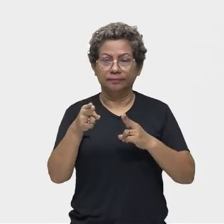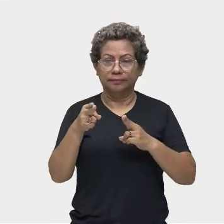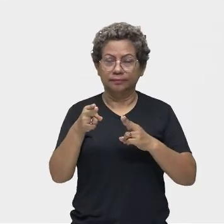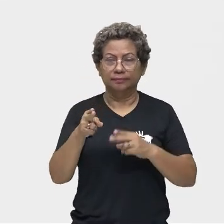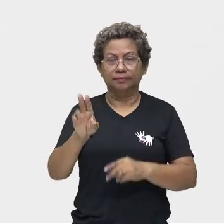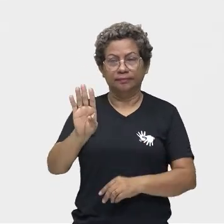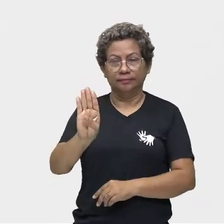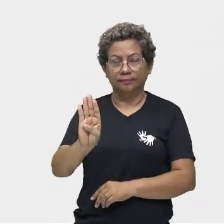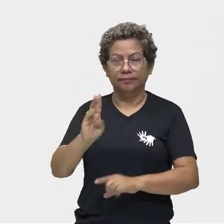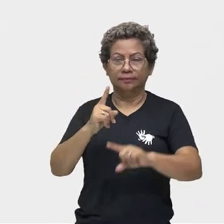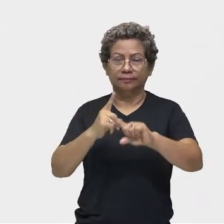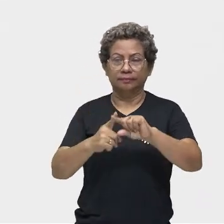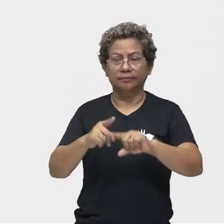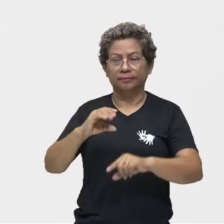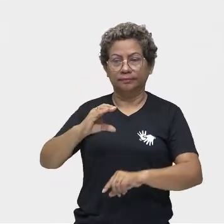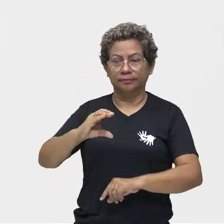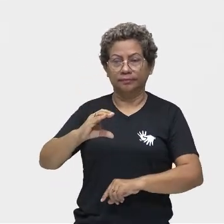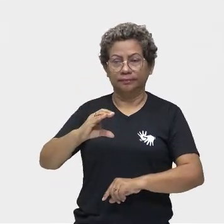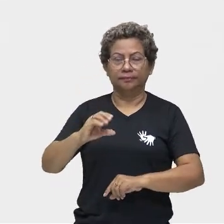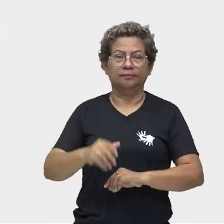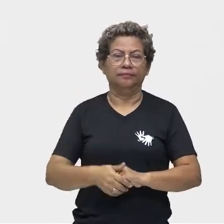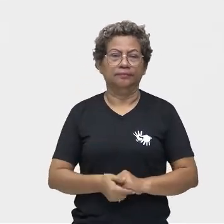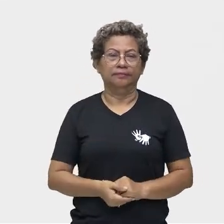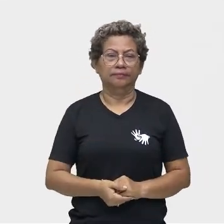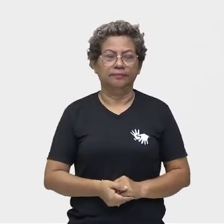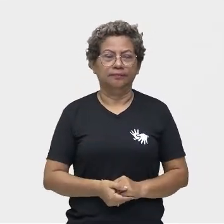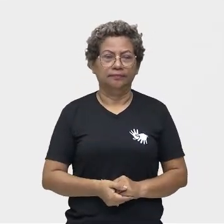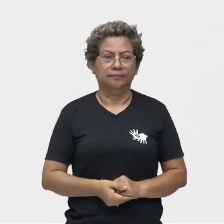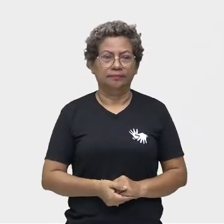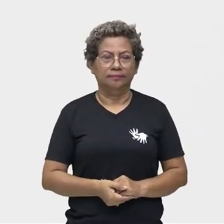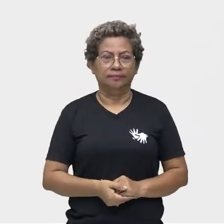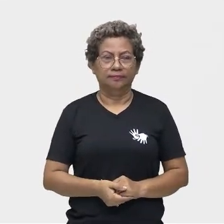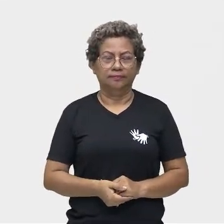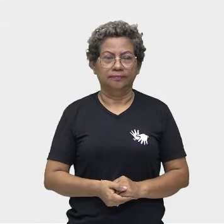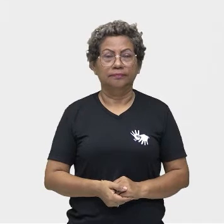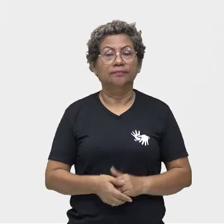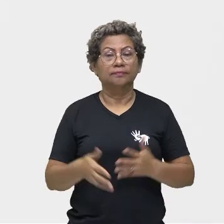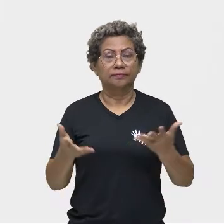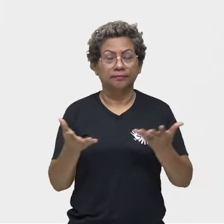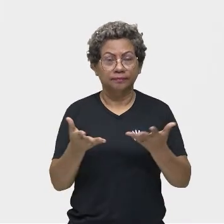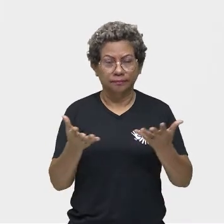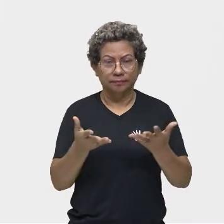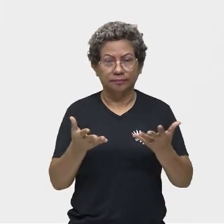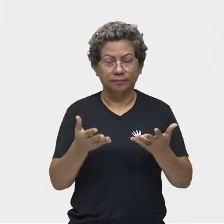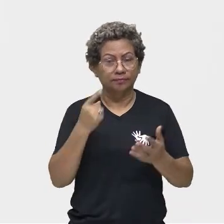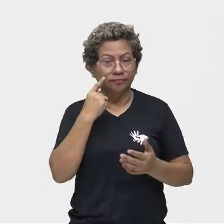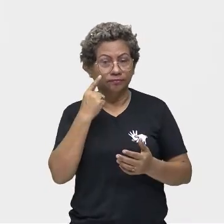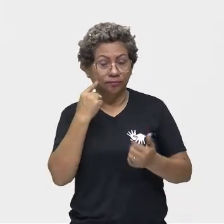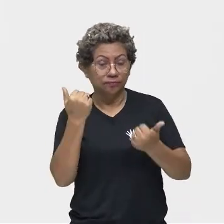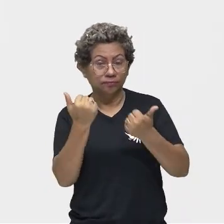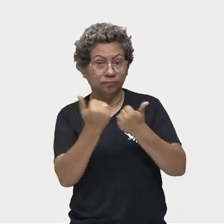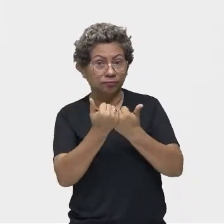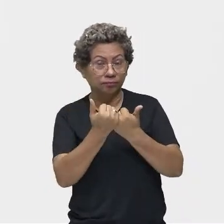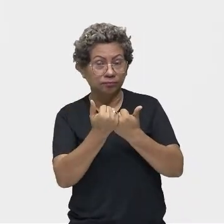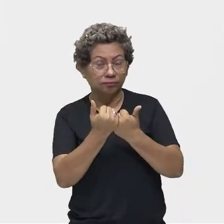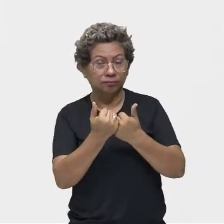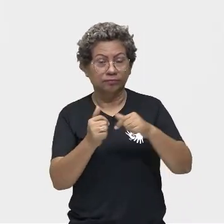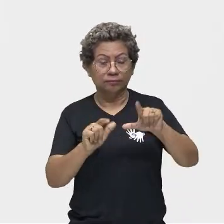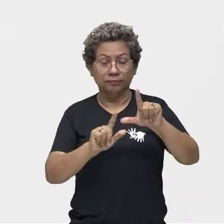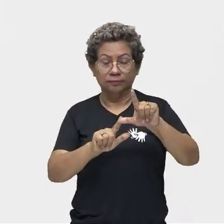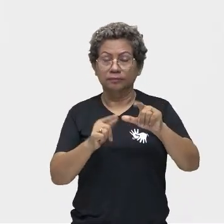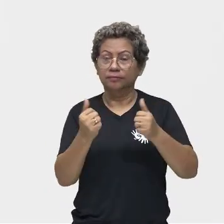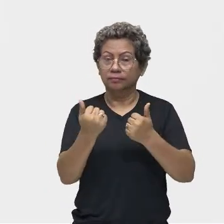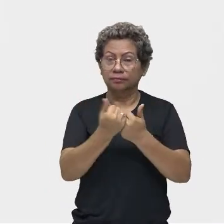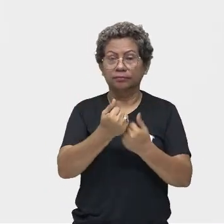B vezes C. Então, essa relação aqui ela é inviável para que a gente use